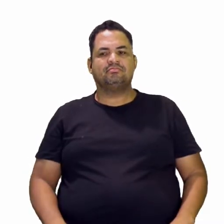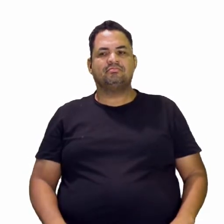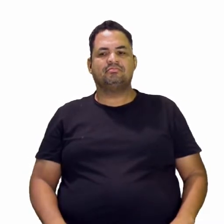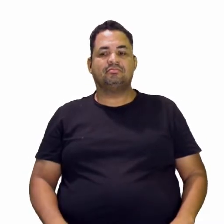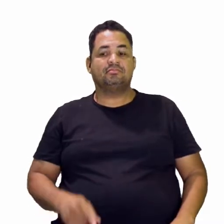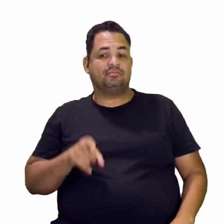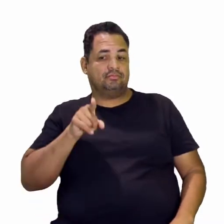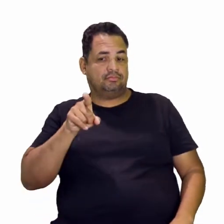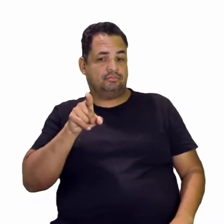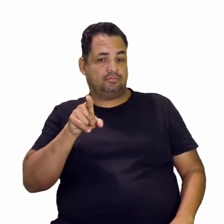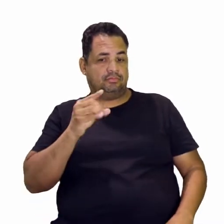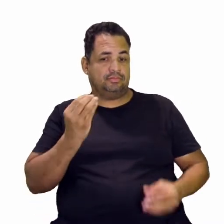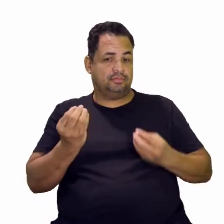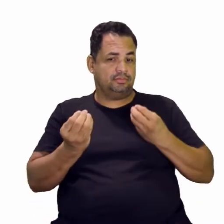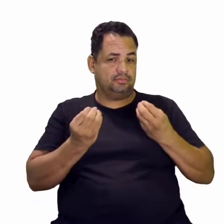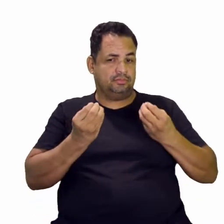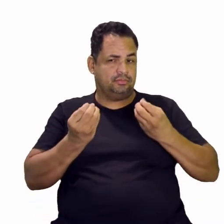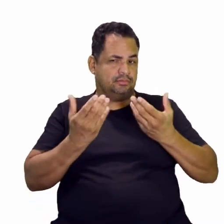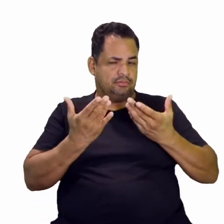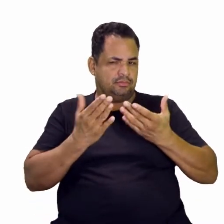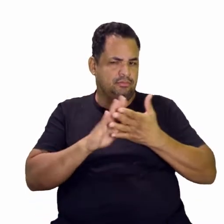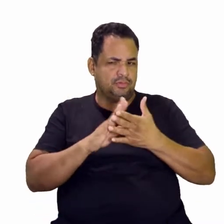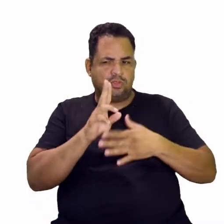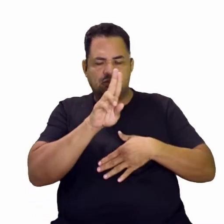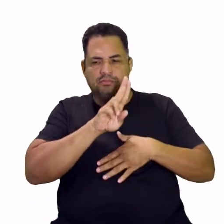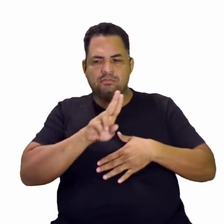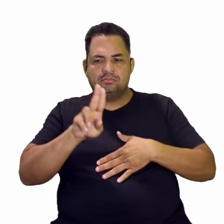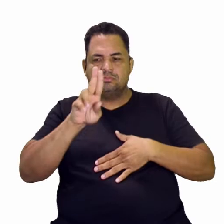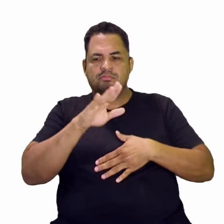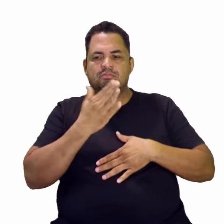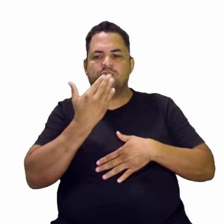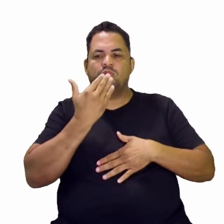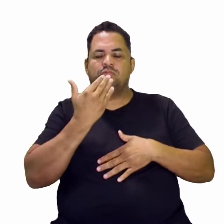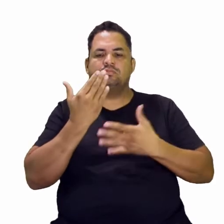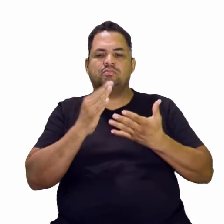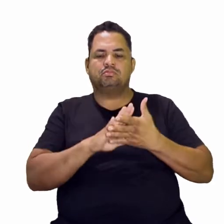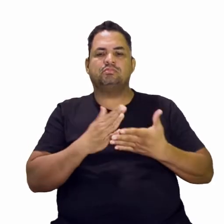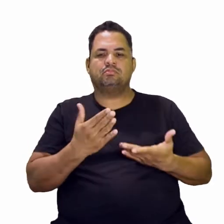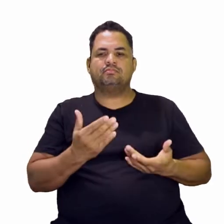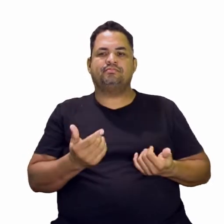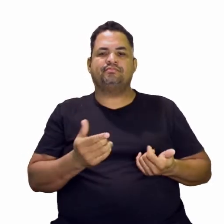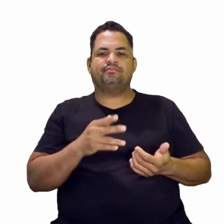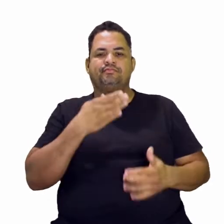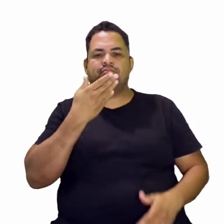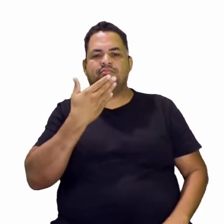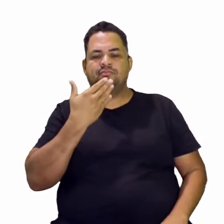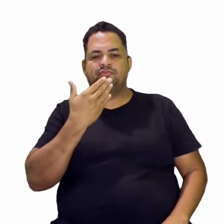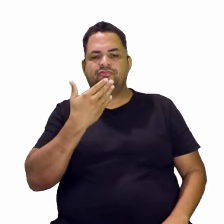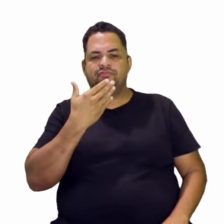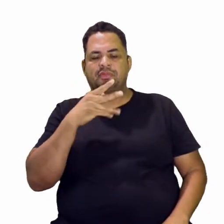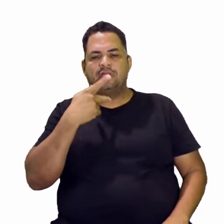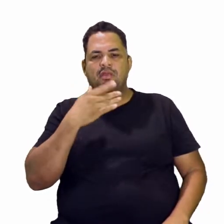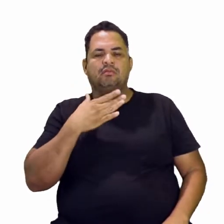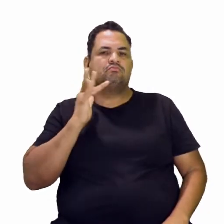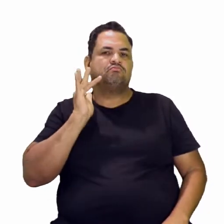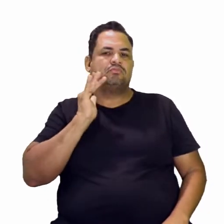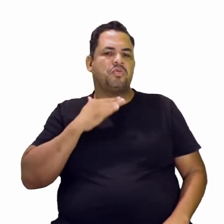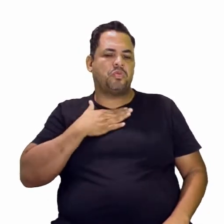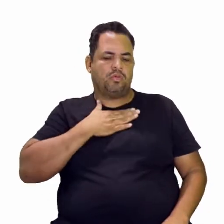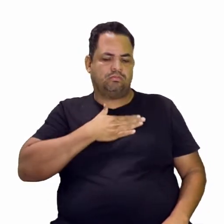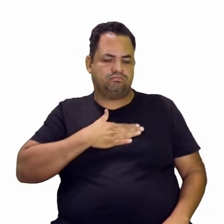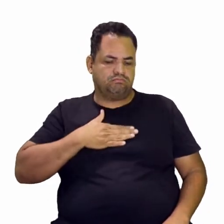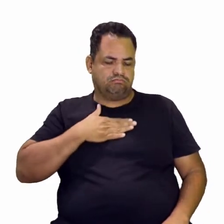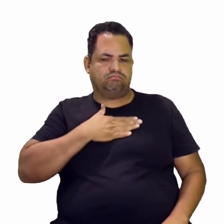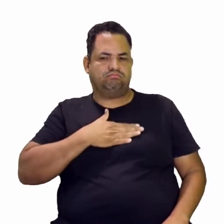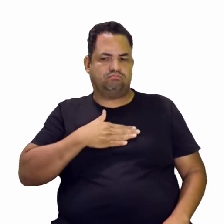que como você consome os alimentos. Tá? A professora falou aqui, eu gosto muito de abacate. Abacate não faz mal pra ninguém.